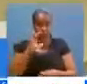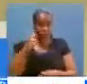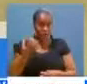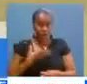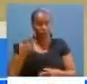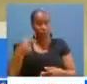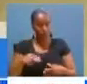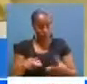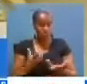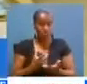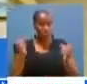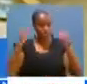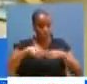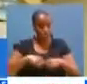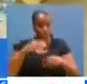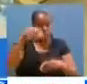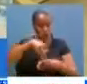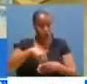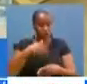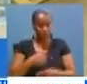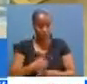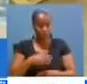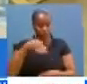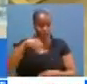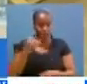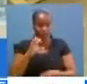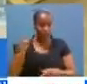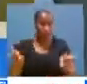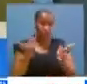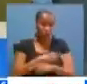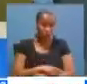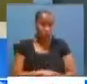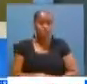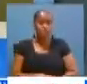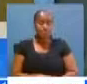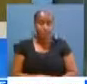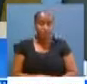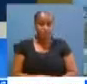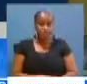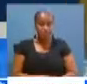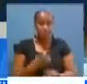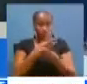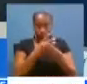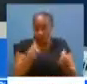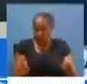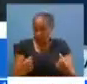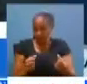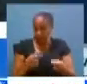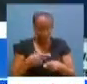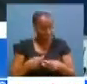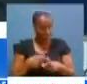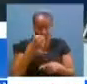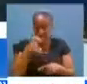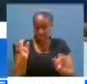em sintonia com votos a favor e o PAICV foi contra. É um instrumento que não serve aos interesses